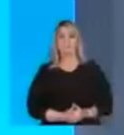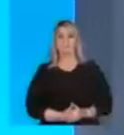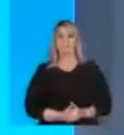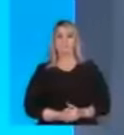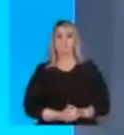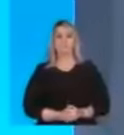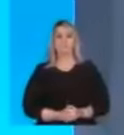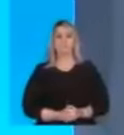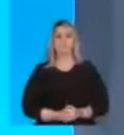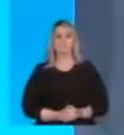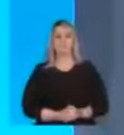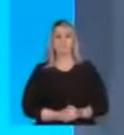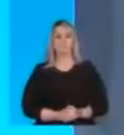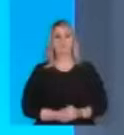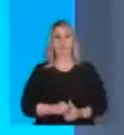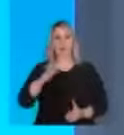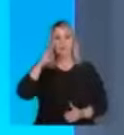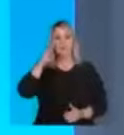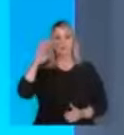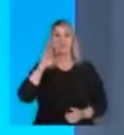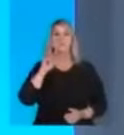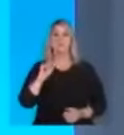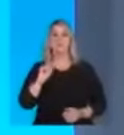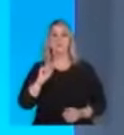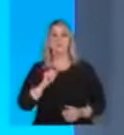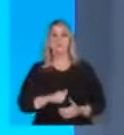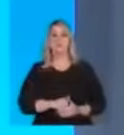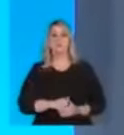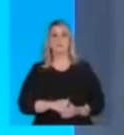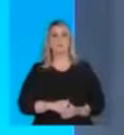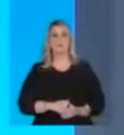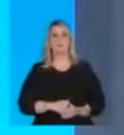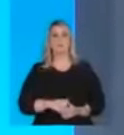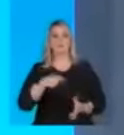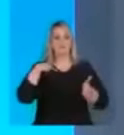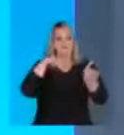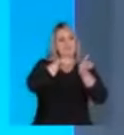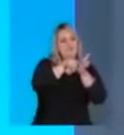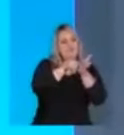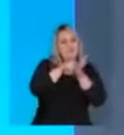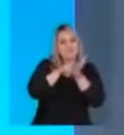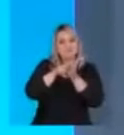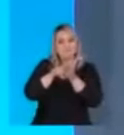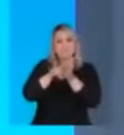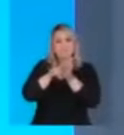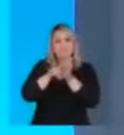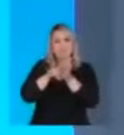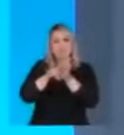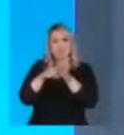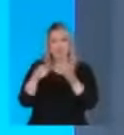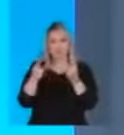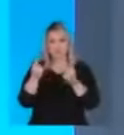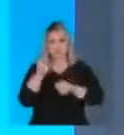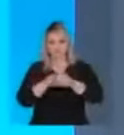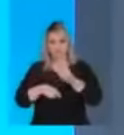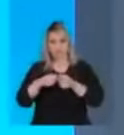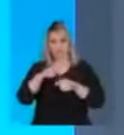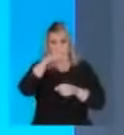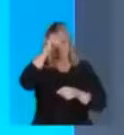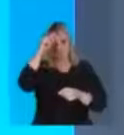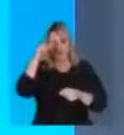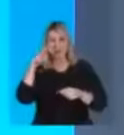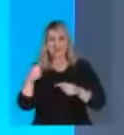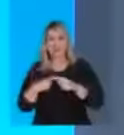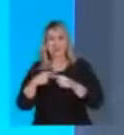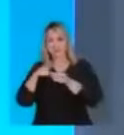b primeiro é é fundamental que se faça uma auditoria das contas da prefeitura porque os dados vêm do Tribunal